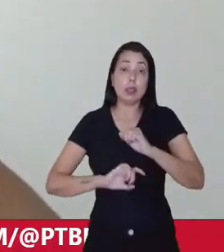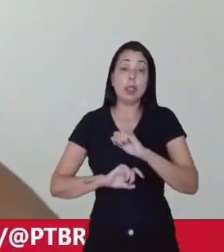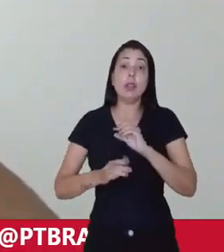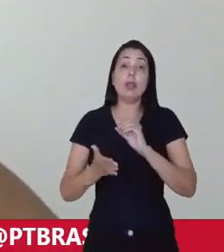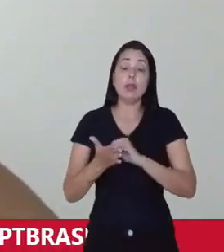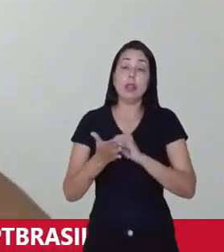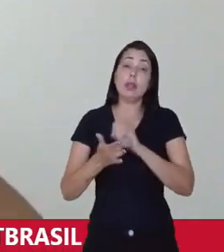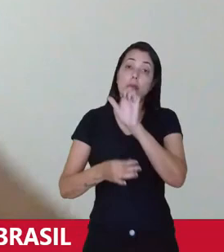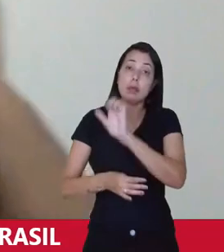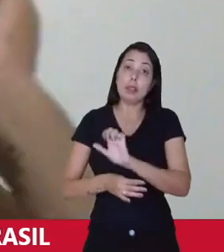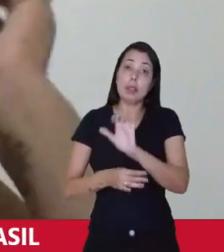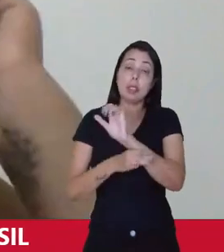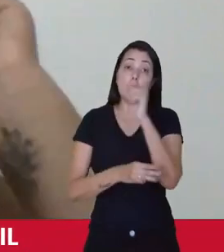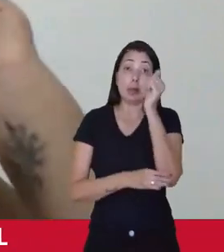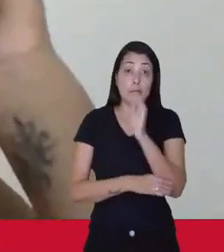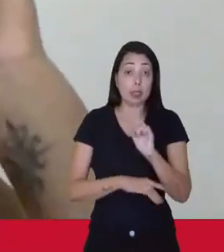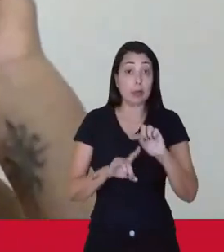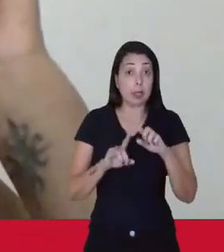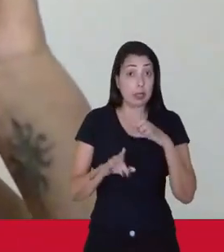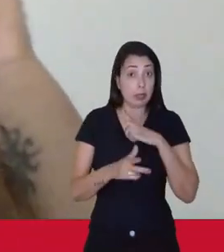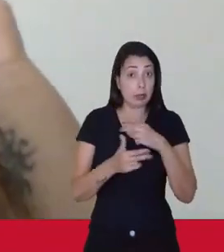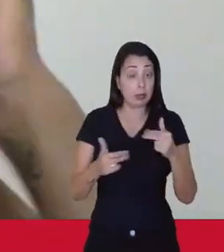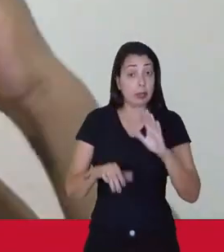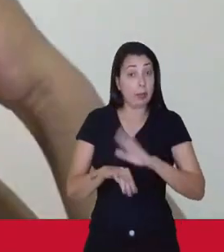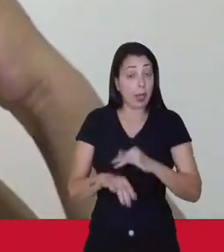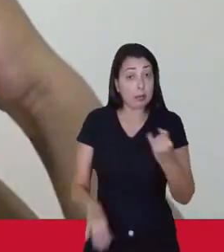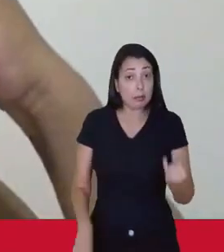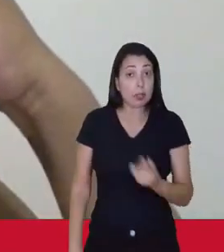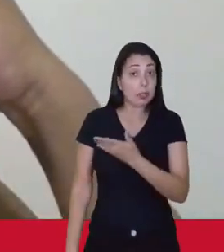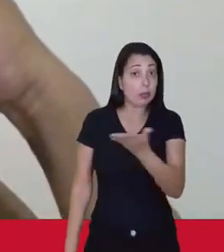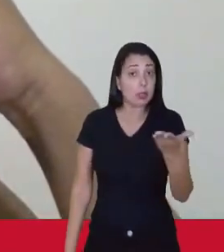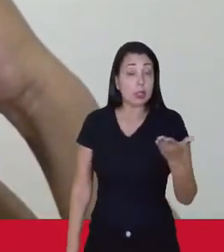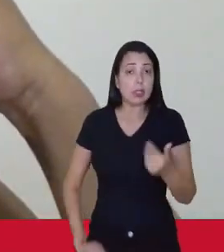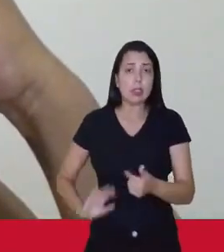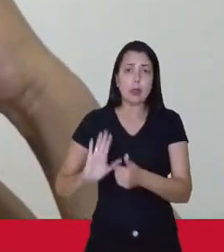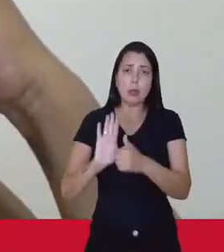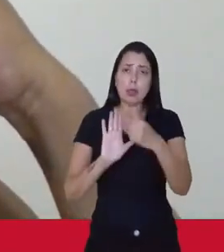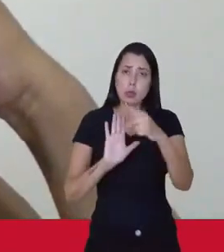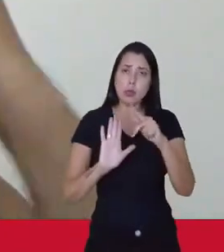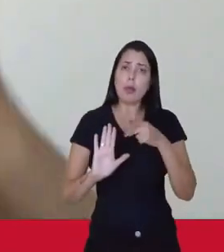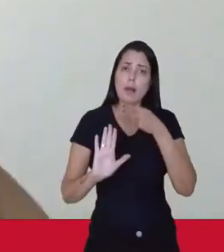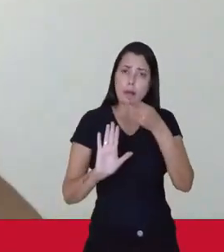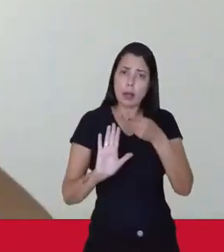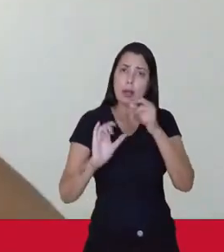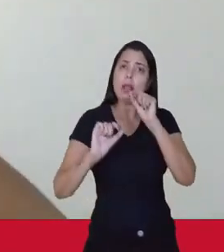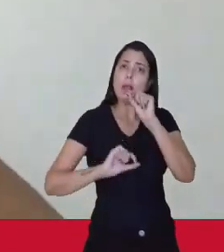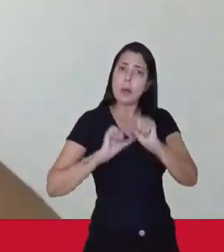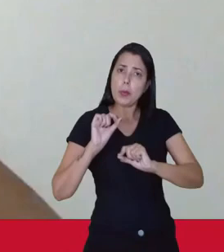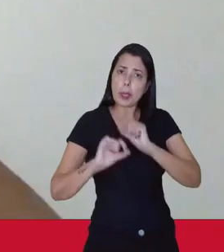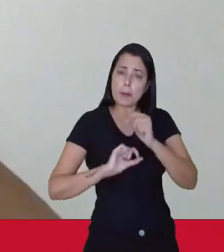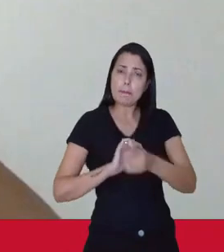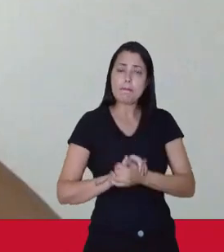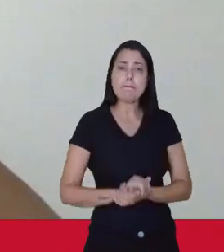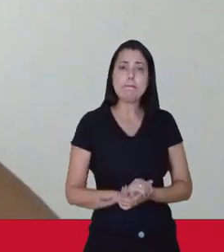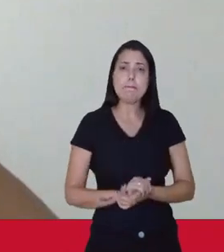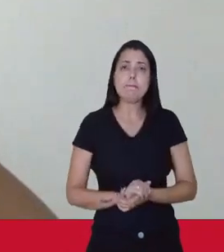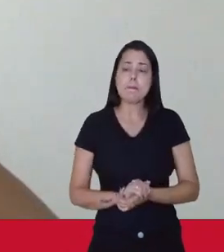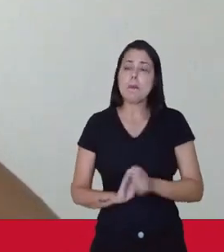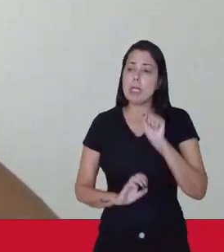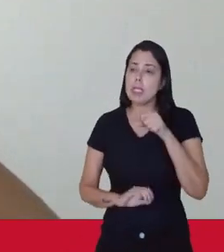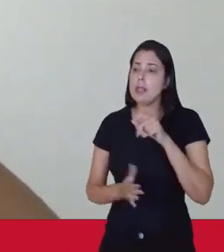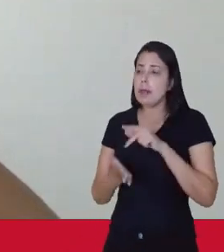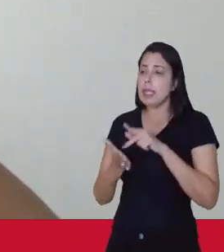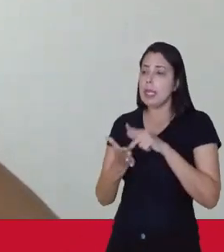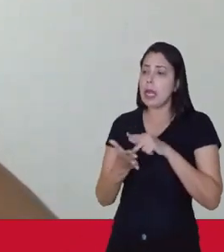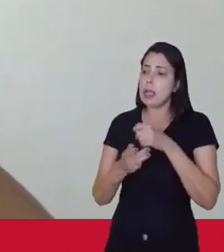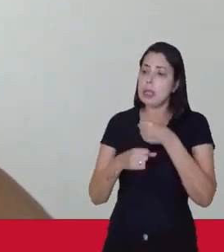o Estado brasileiro. Agora, tem uma questão que é importante, você traz isso na sua fala, que é real a partir da